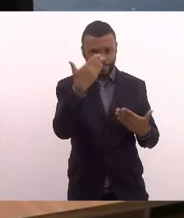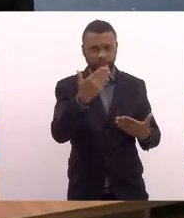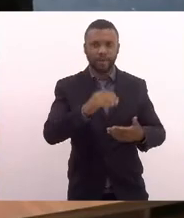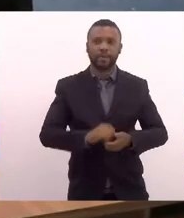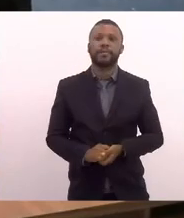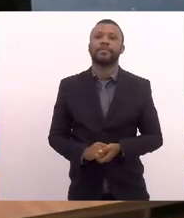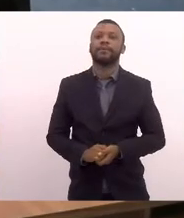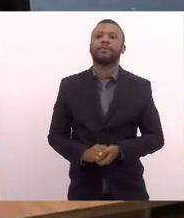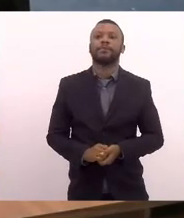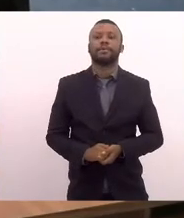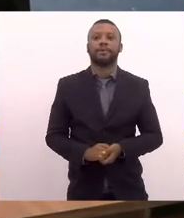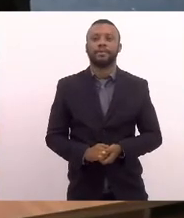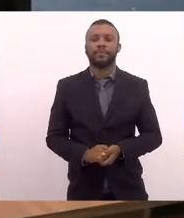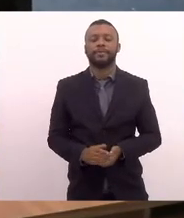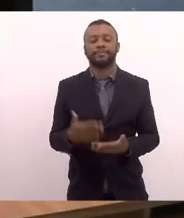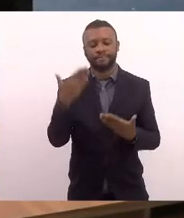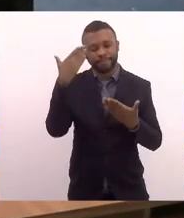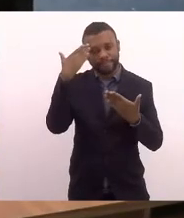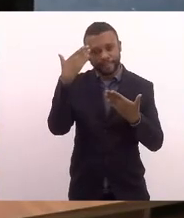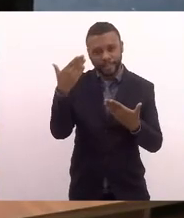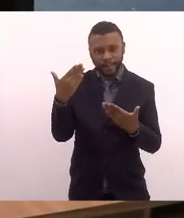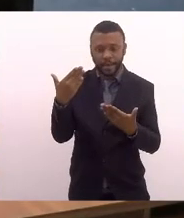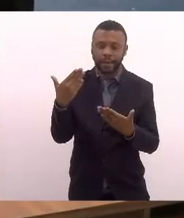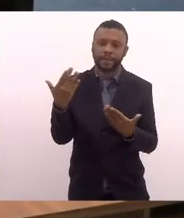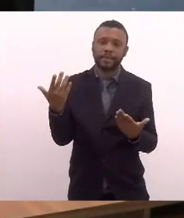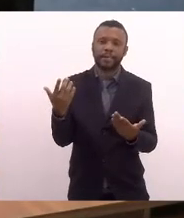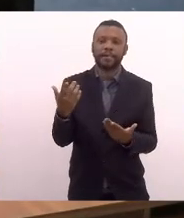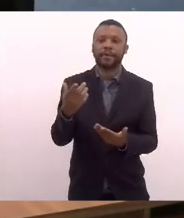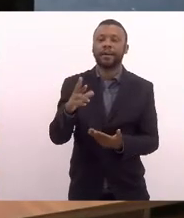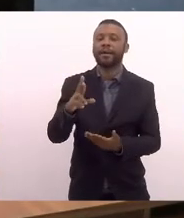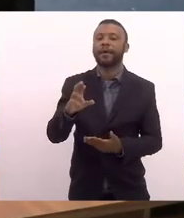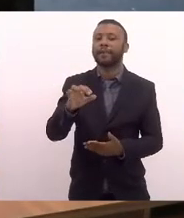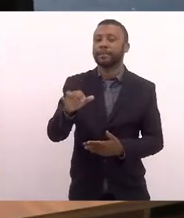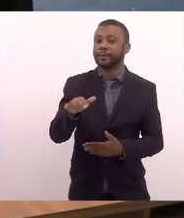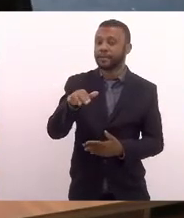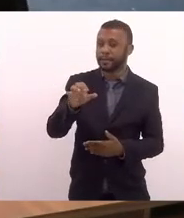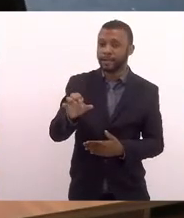Obrigada, obrigada, Rejane, nossa deputada estadual.